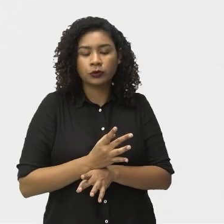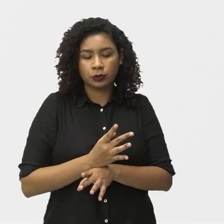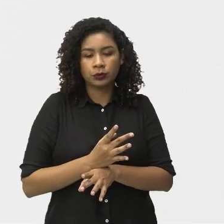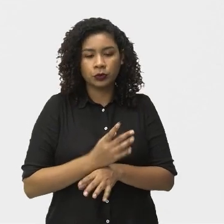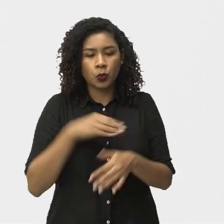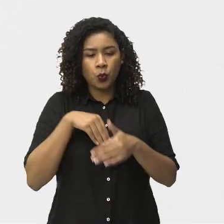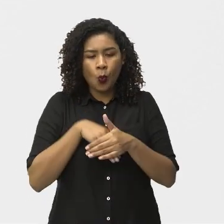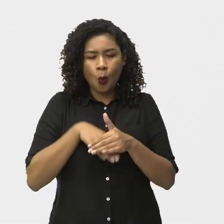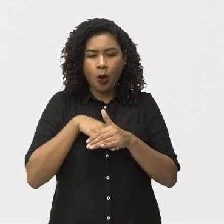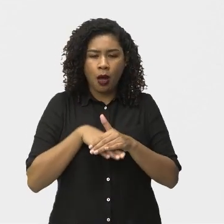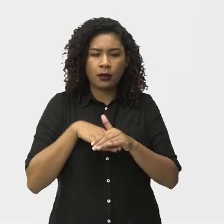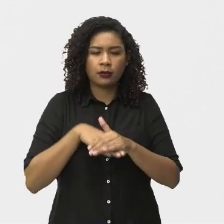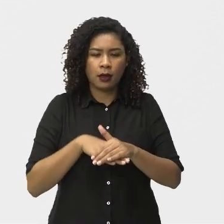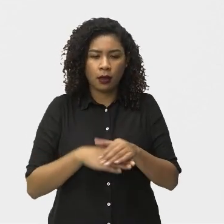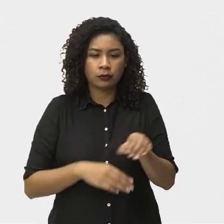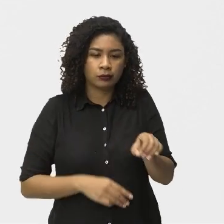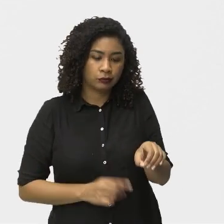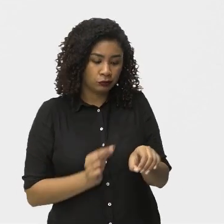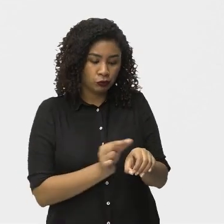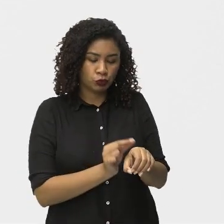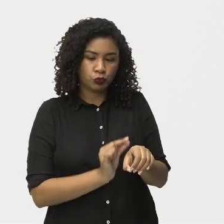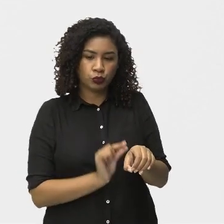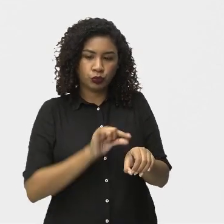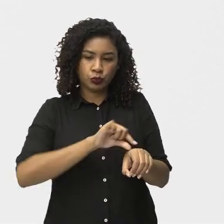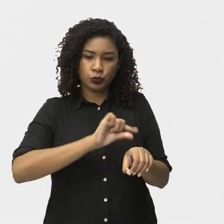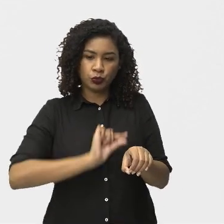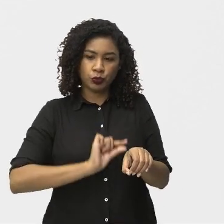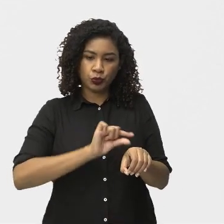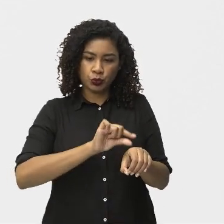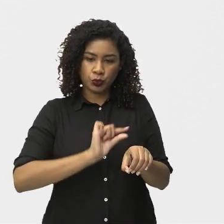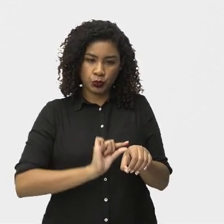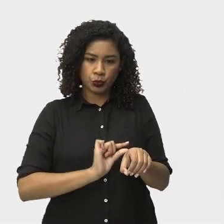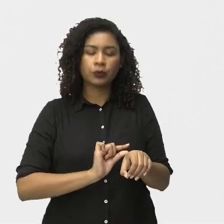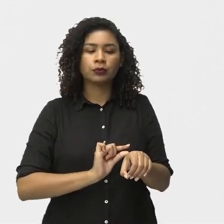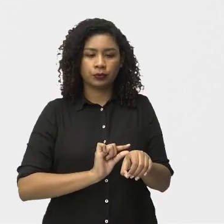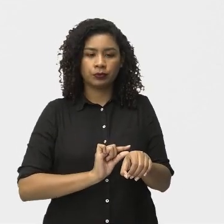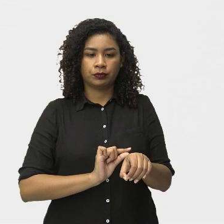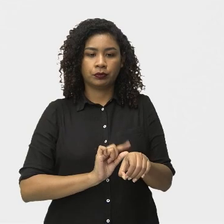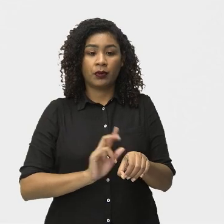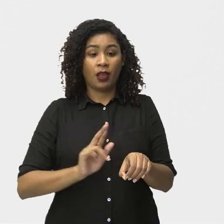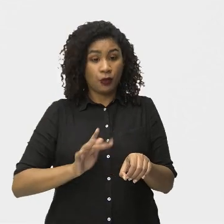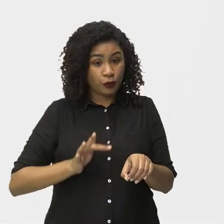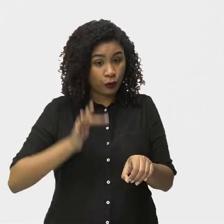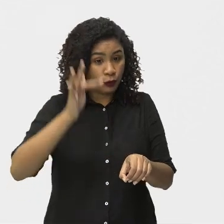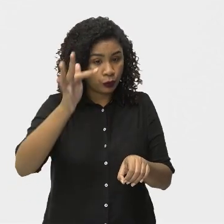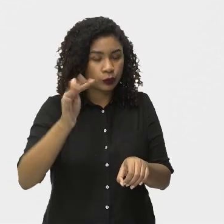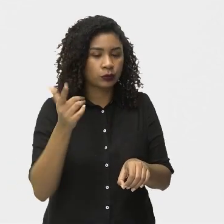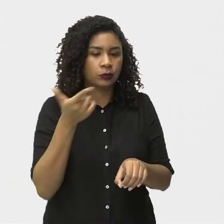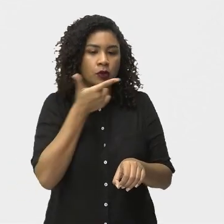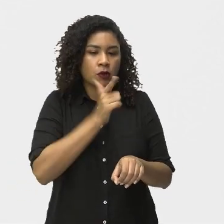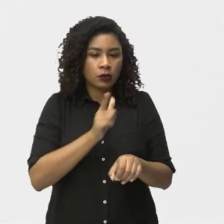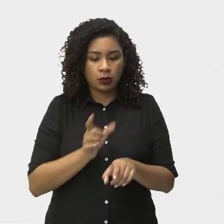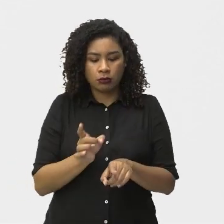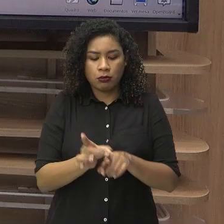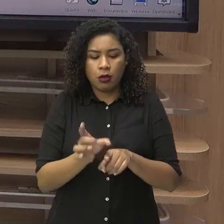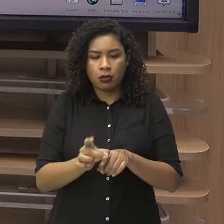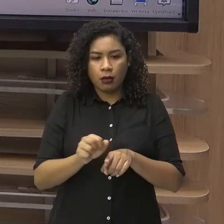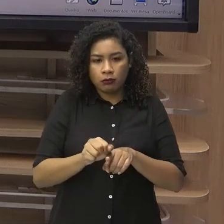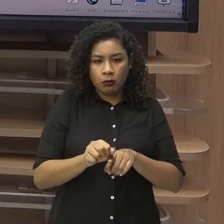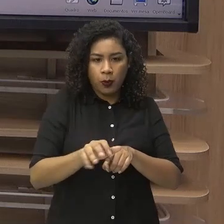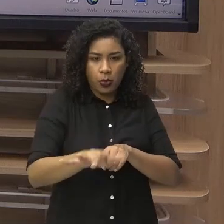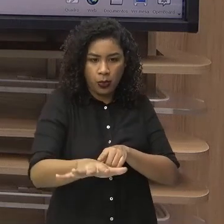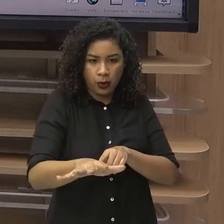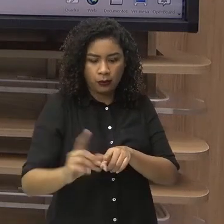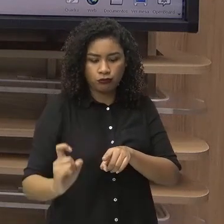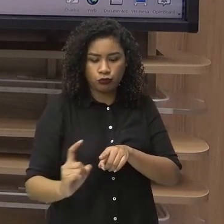ficam armazenados no epidídimo e nos dutos deferentes até serem eliminados da ejaculação, tá bom? É lá